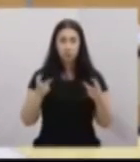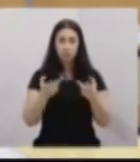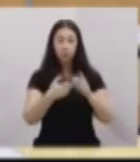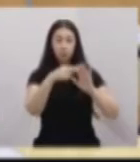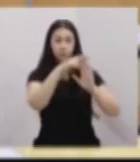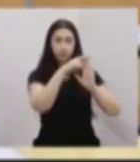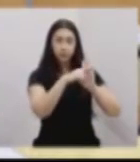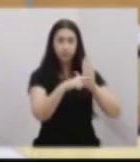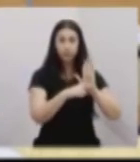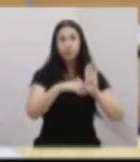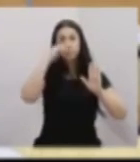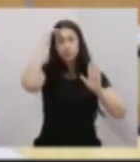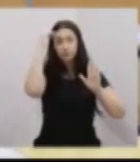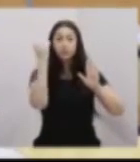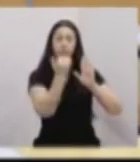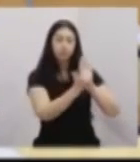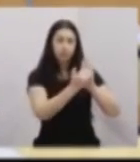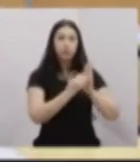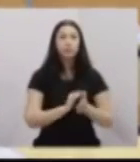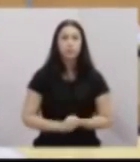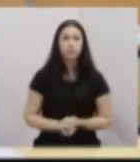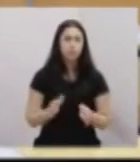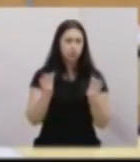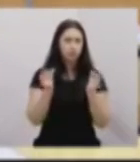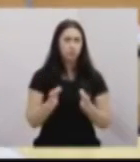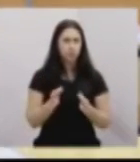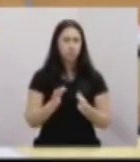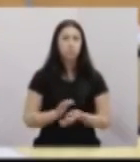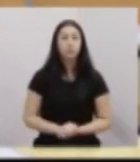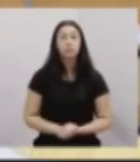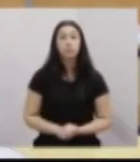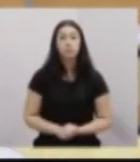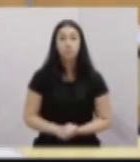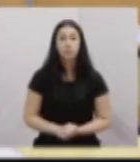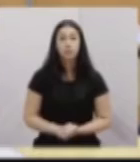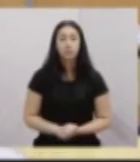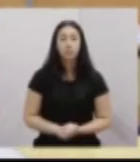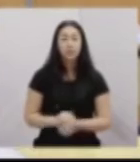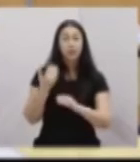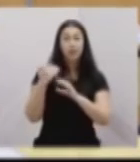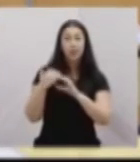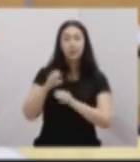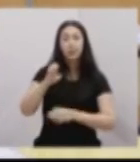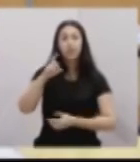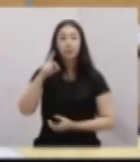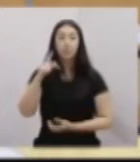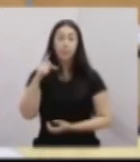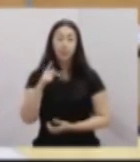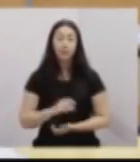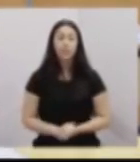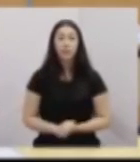e aprovado pelo egrégio plenário, cumpridas as formalidades regimentais, seja oficiado a EDP,